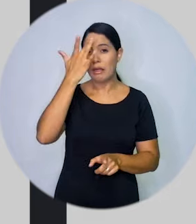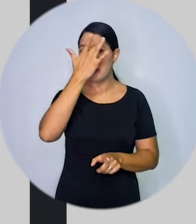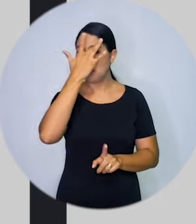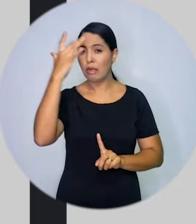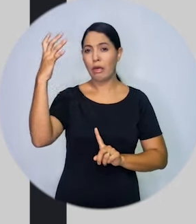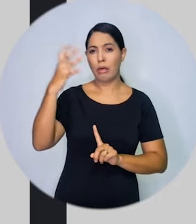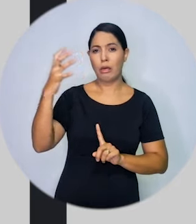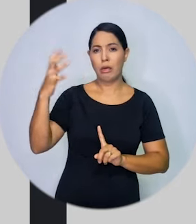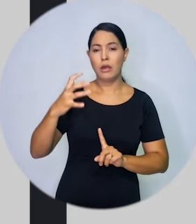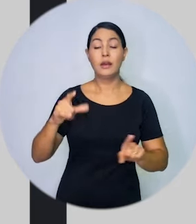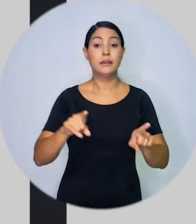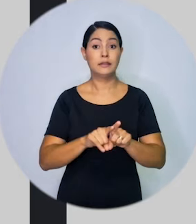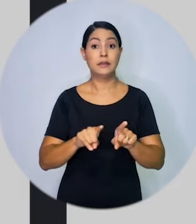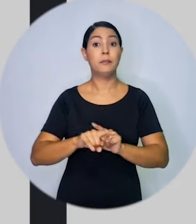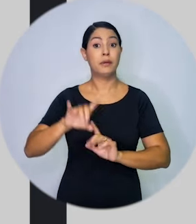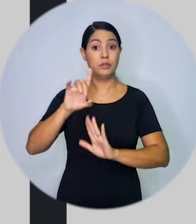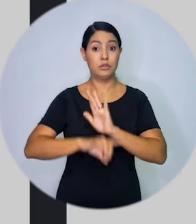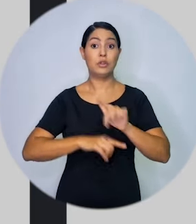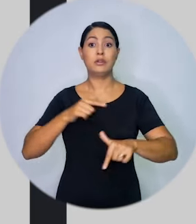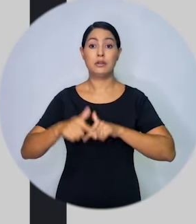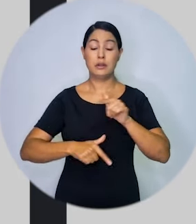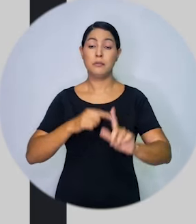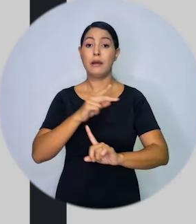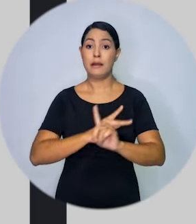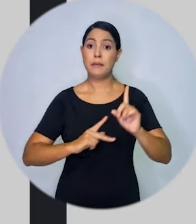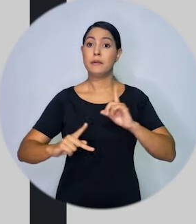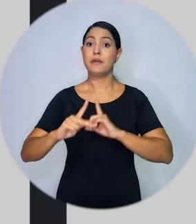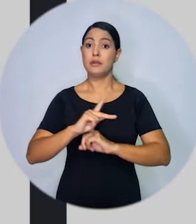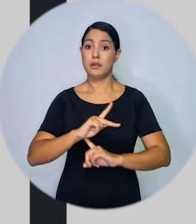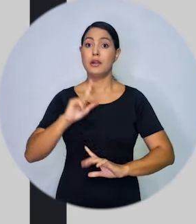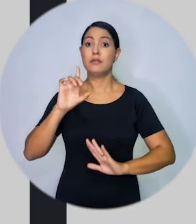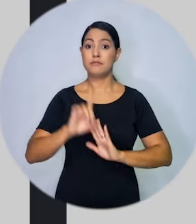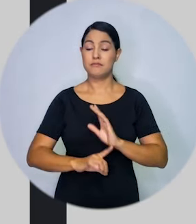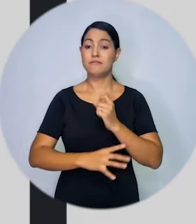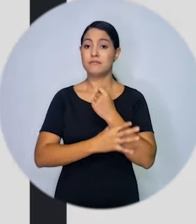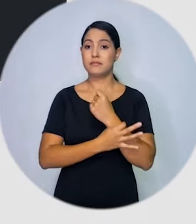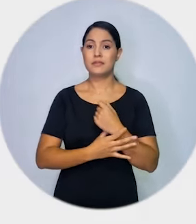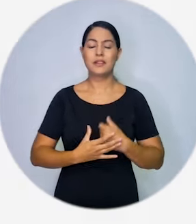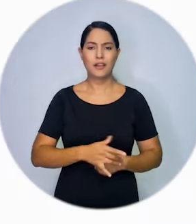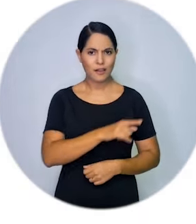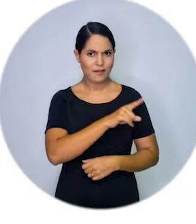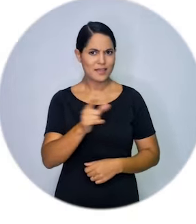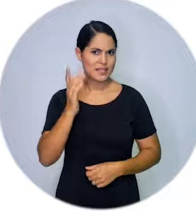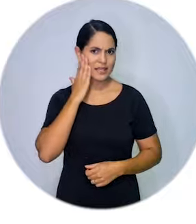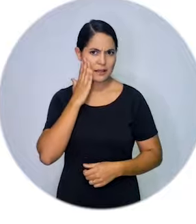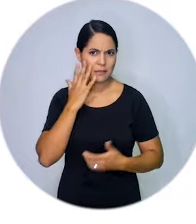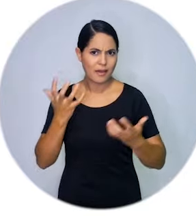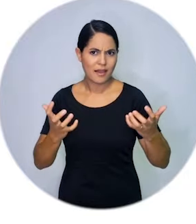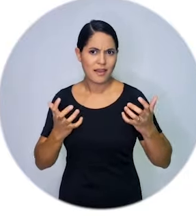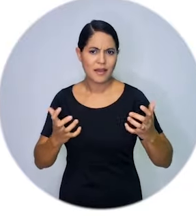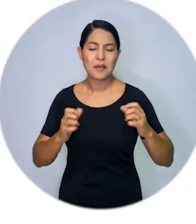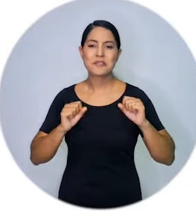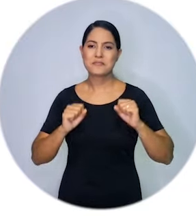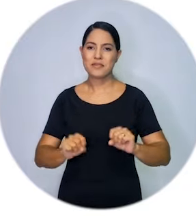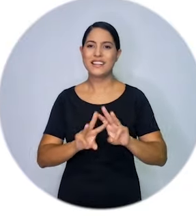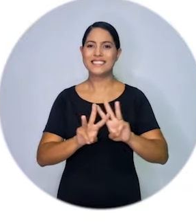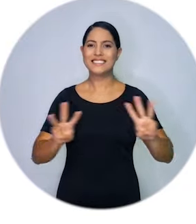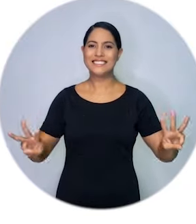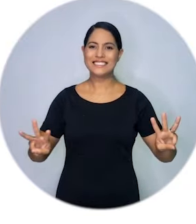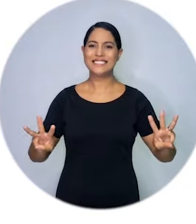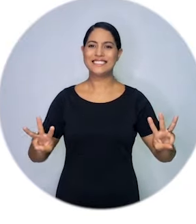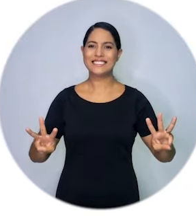na saúde mental e à garantia de direitos trabalhistas e previdenciários. Quer saber mais? Acesse o nosso